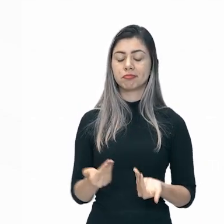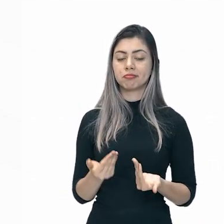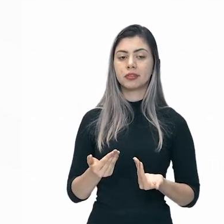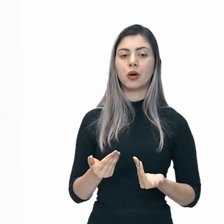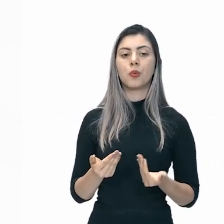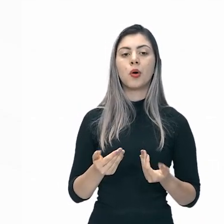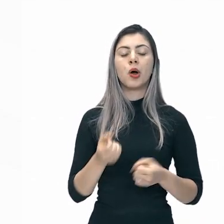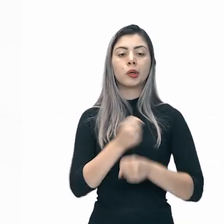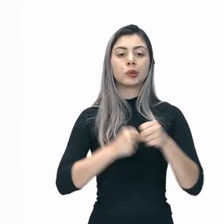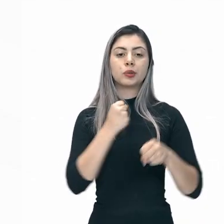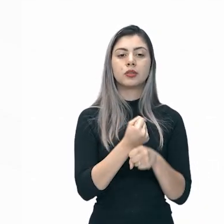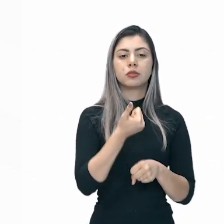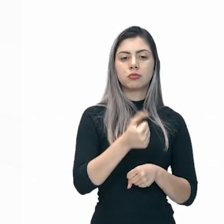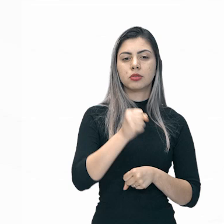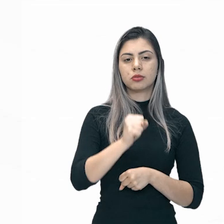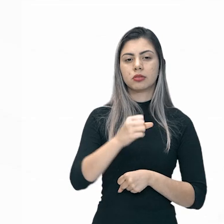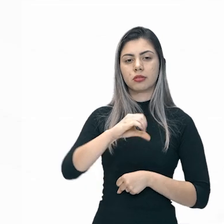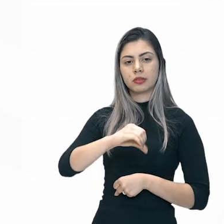Em